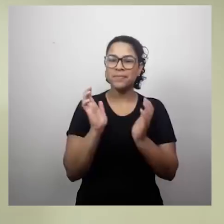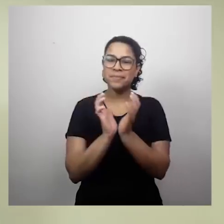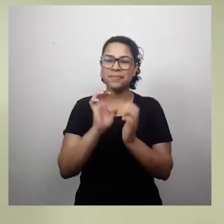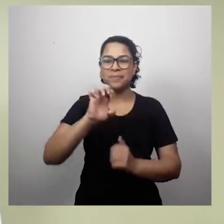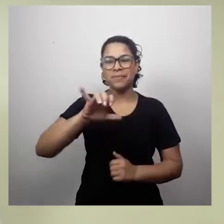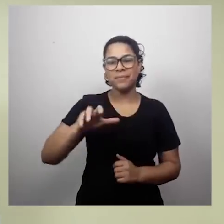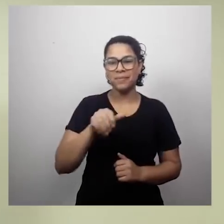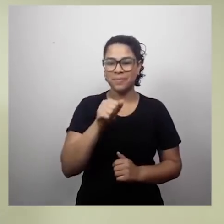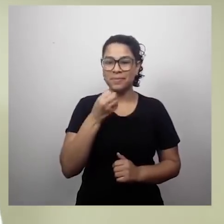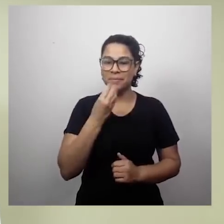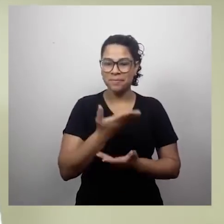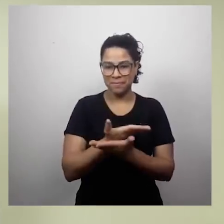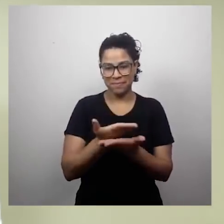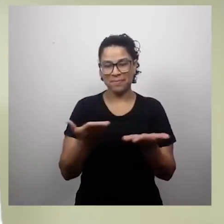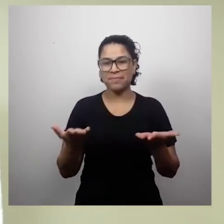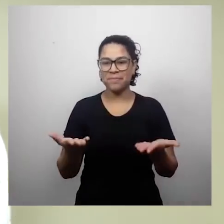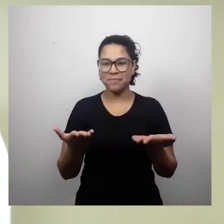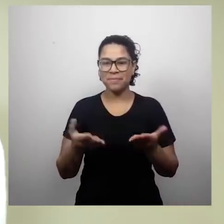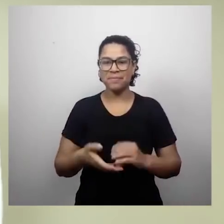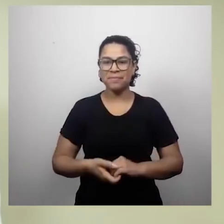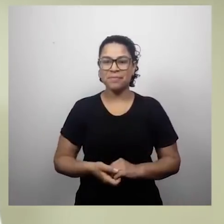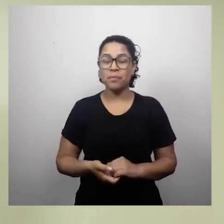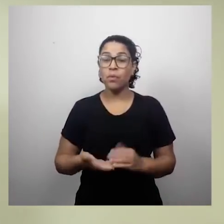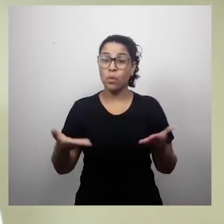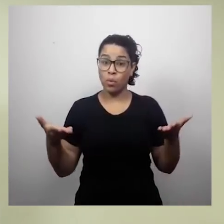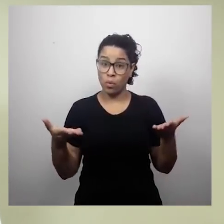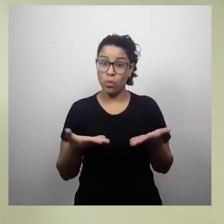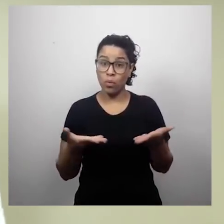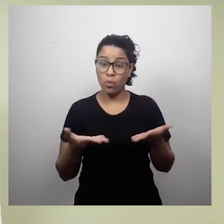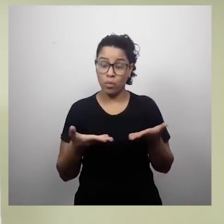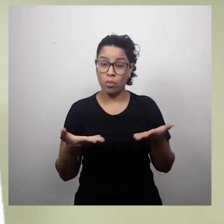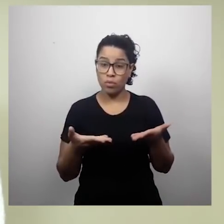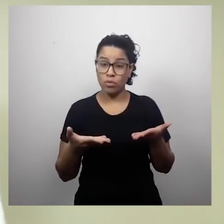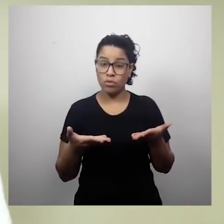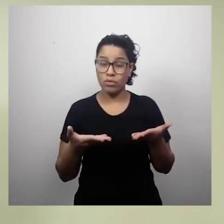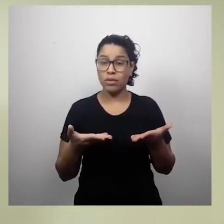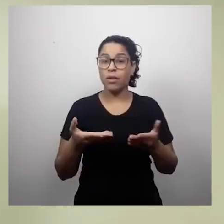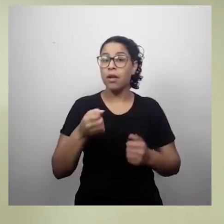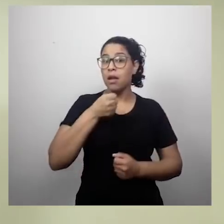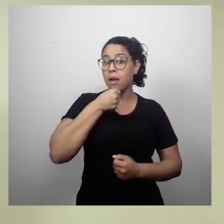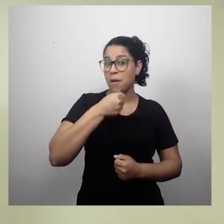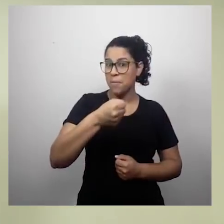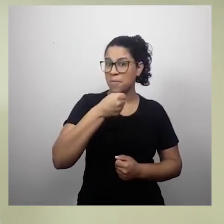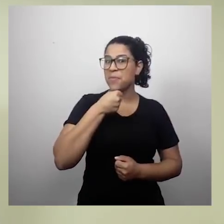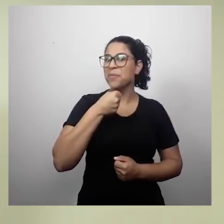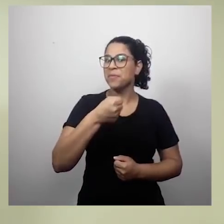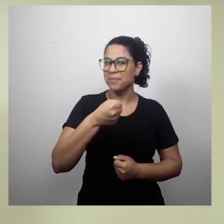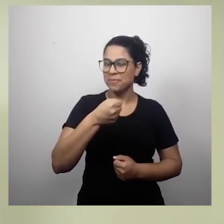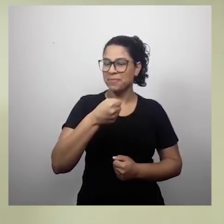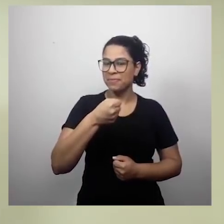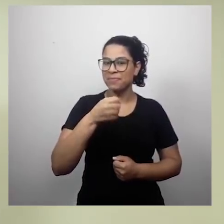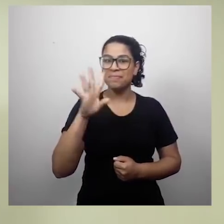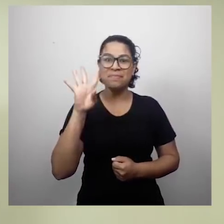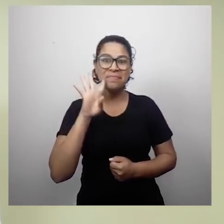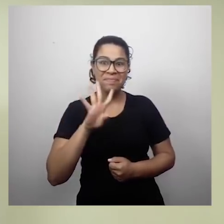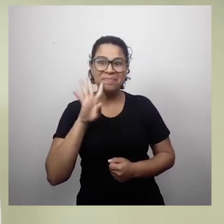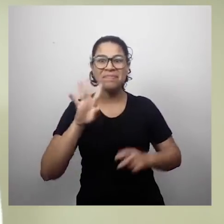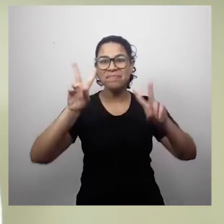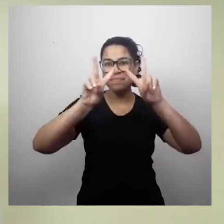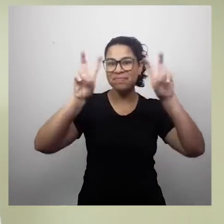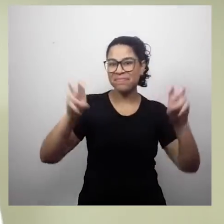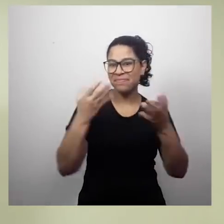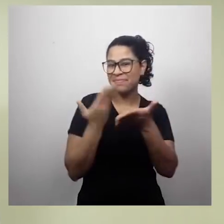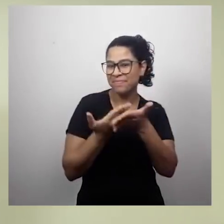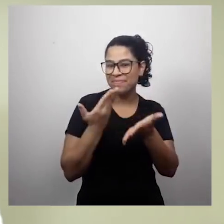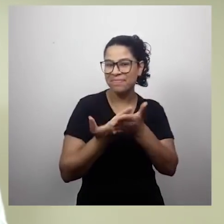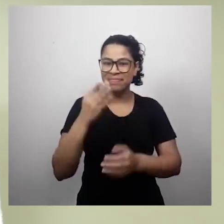Olá, galera da EJA, tudo bem com vocês? Hoje o assunto do dia é reportagem. Muito bacana esse tema